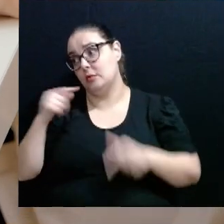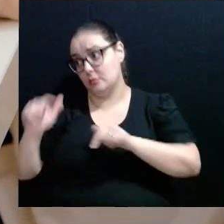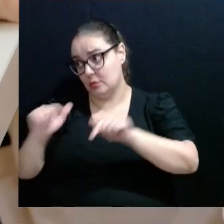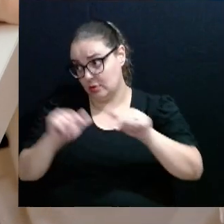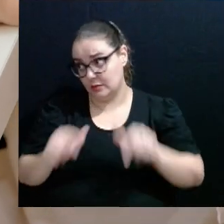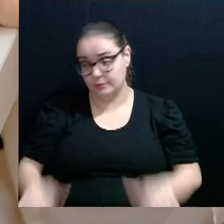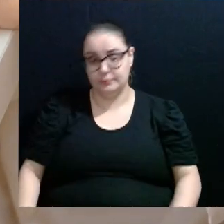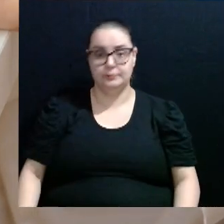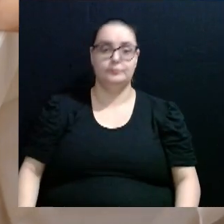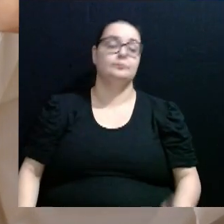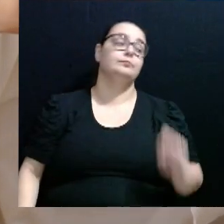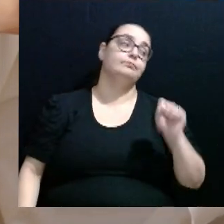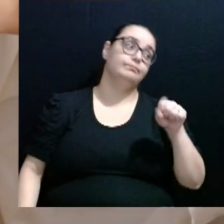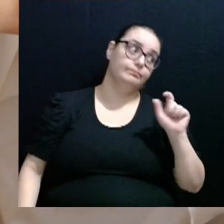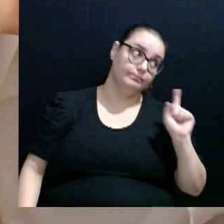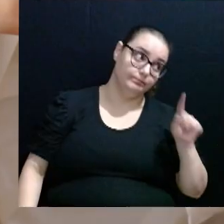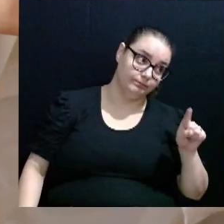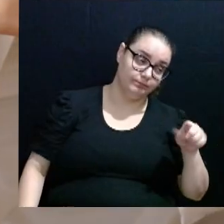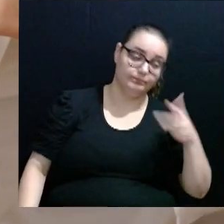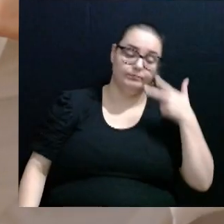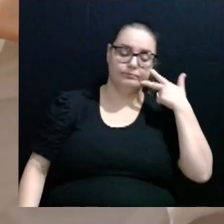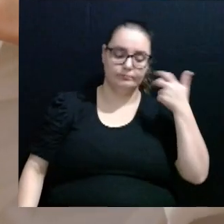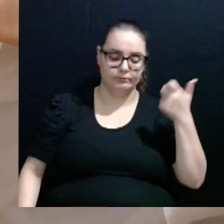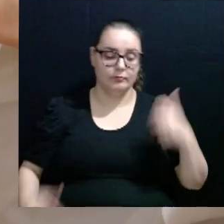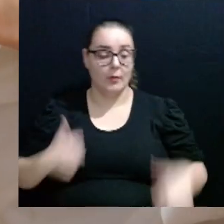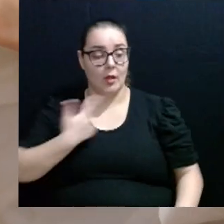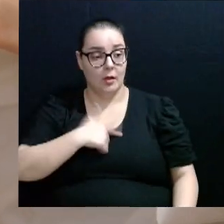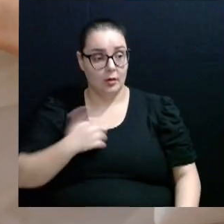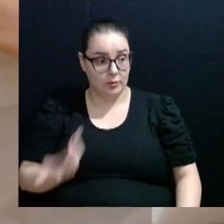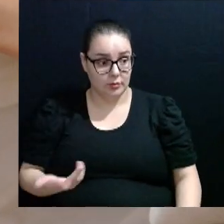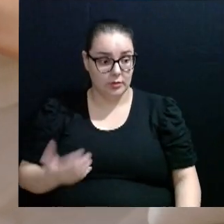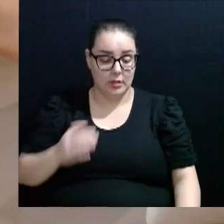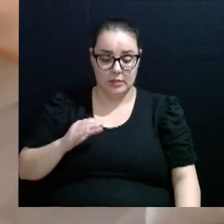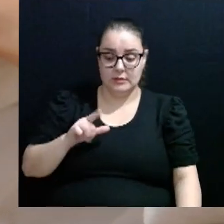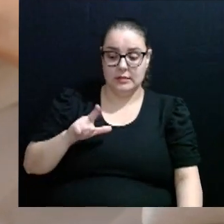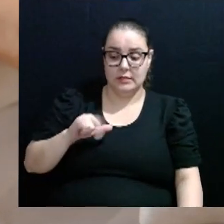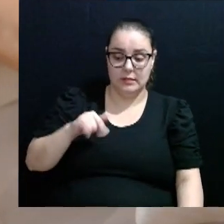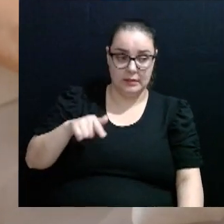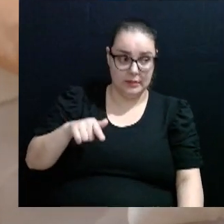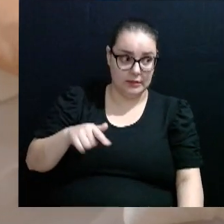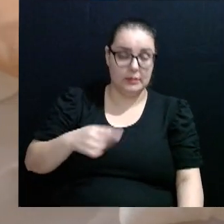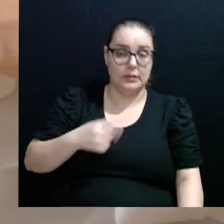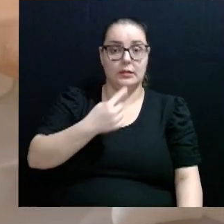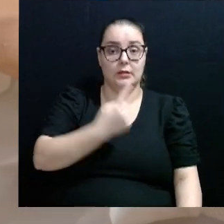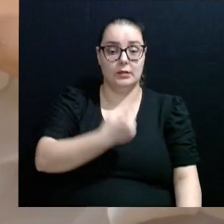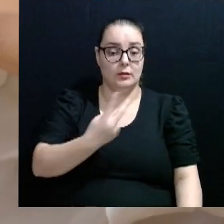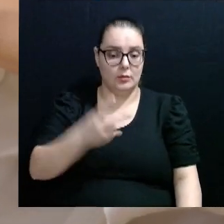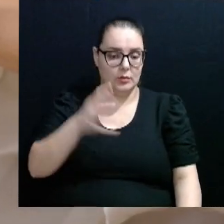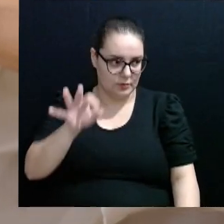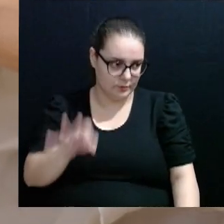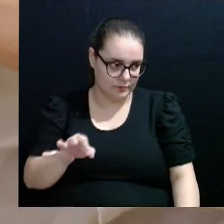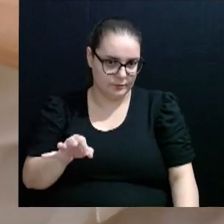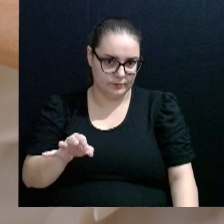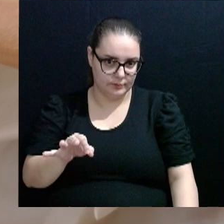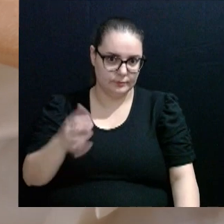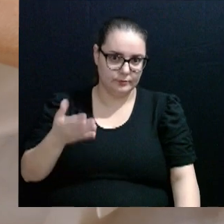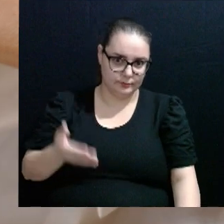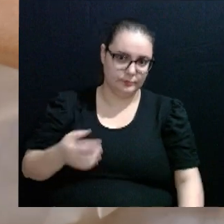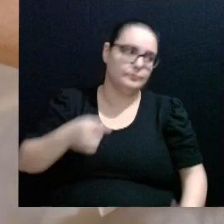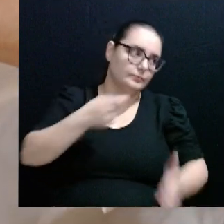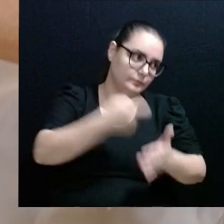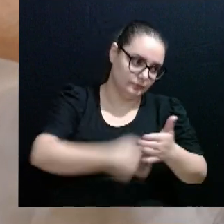é, Rafael. E nós estamos com a Selic em 12%, né? E a taxa Selic é um